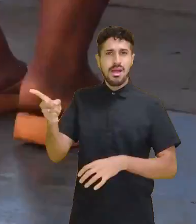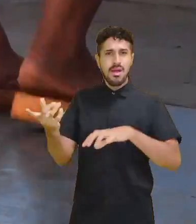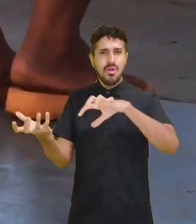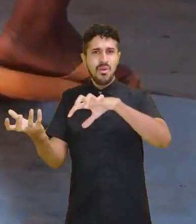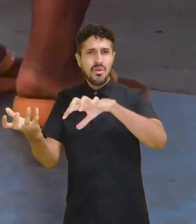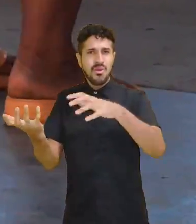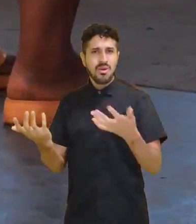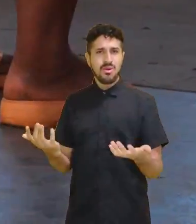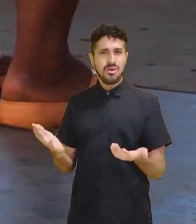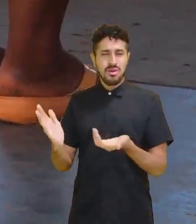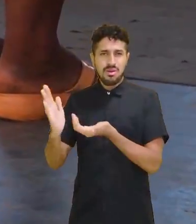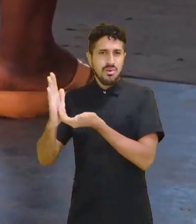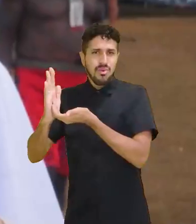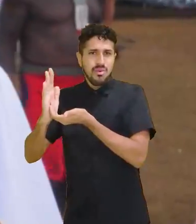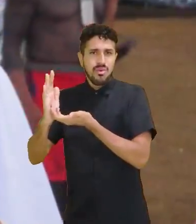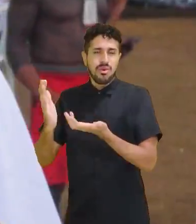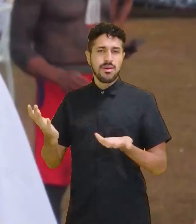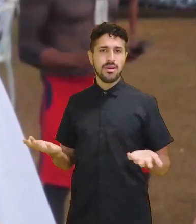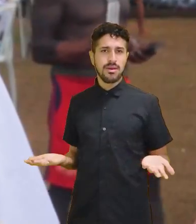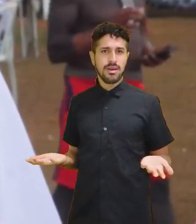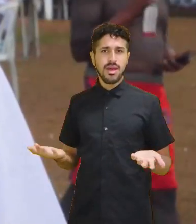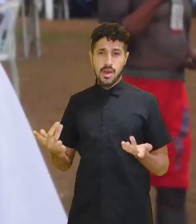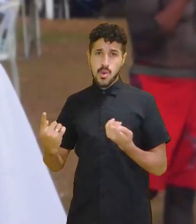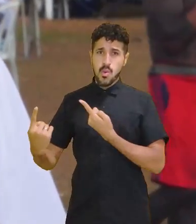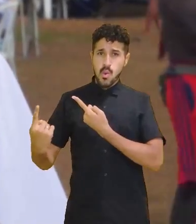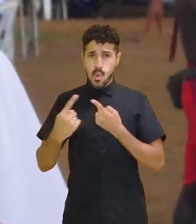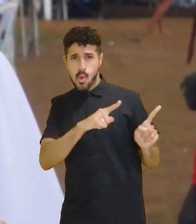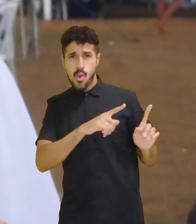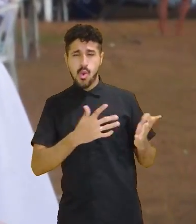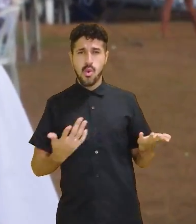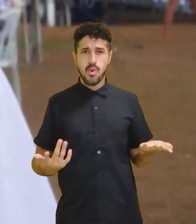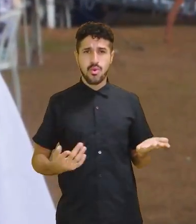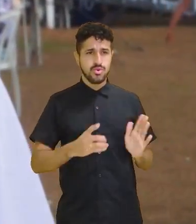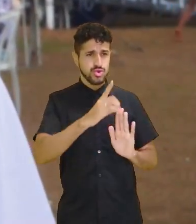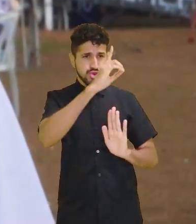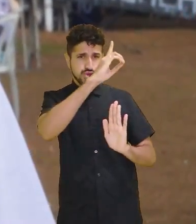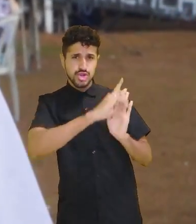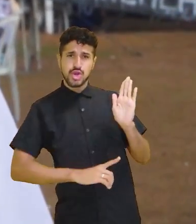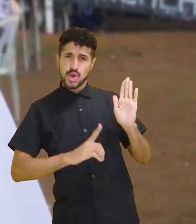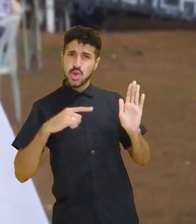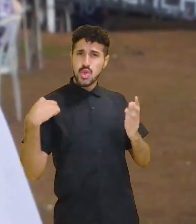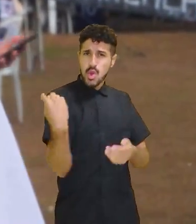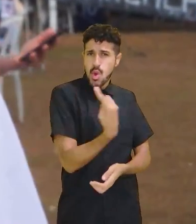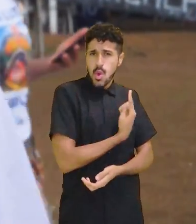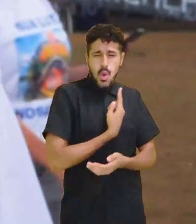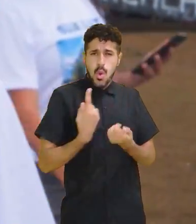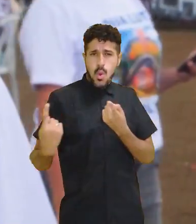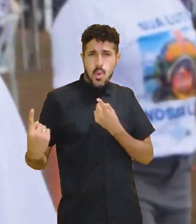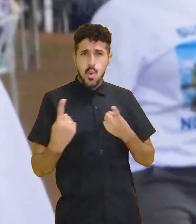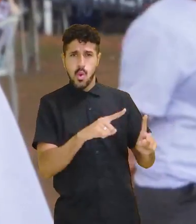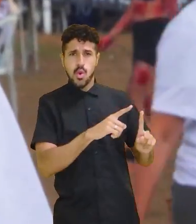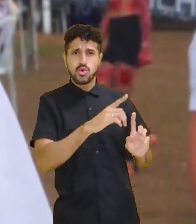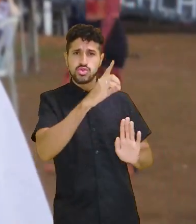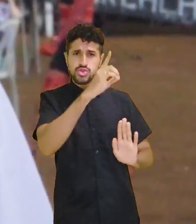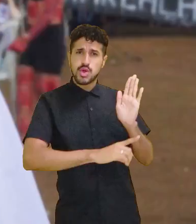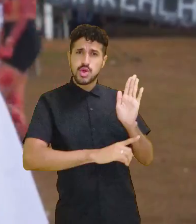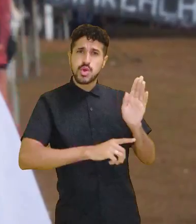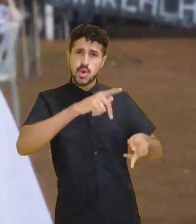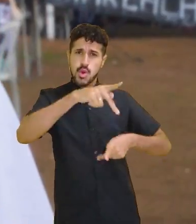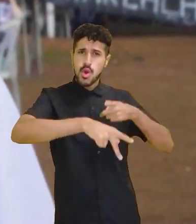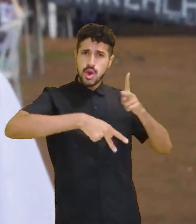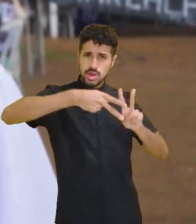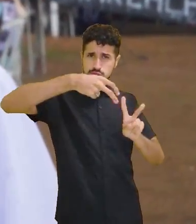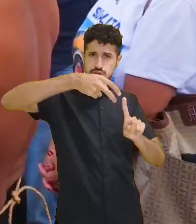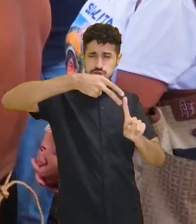aparecendo no Congresso Nacional, na Câmara Federal, que é contrária aos nossos direitos, que é contra